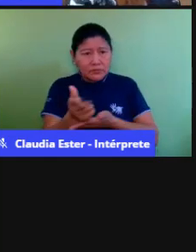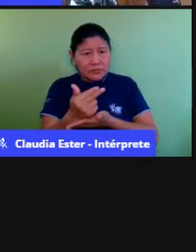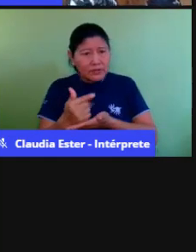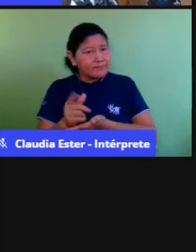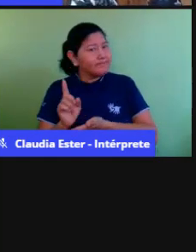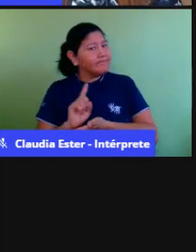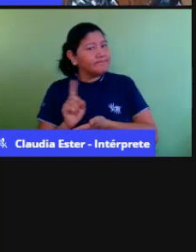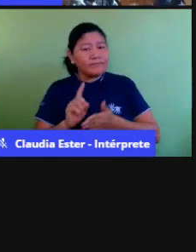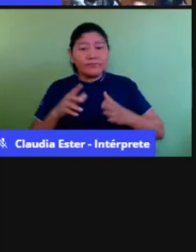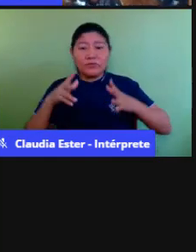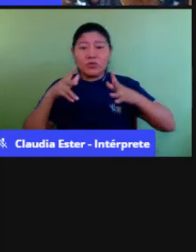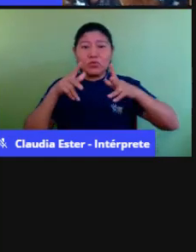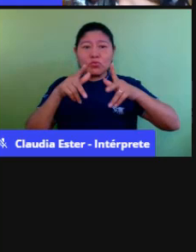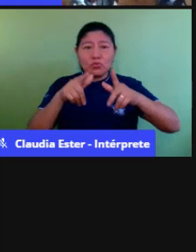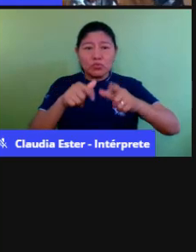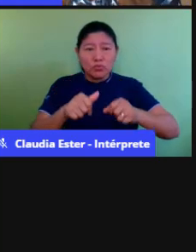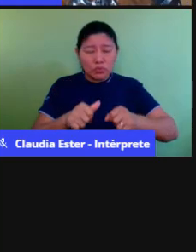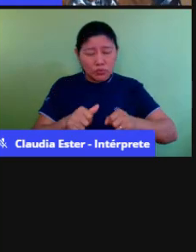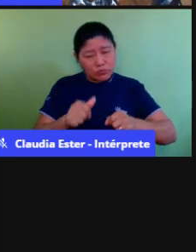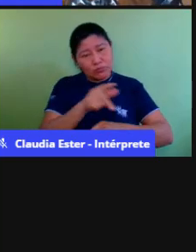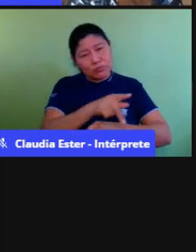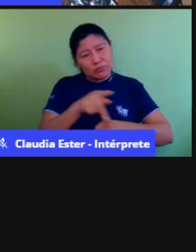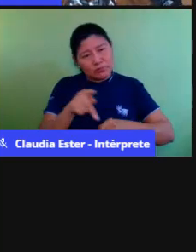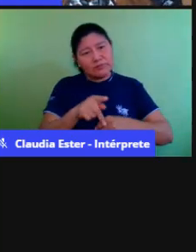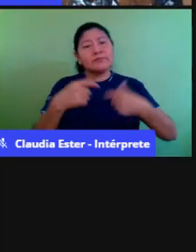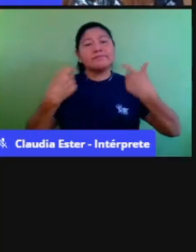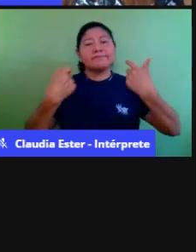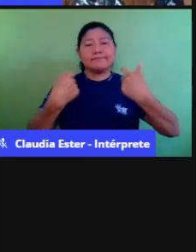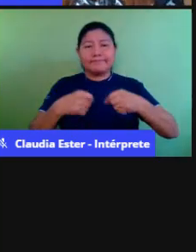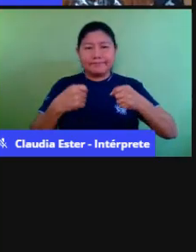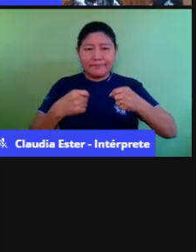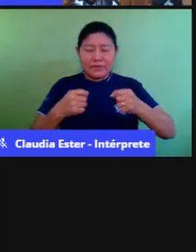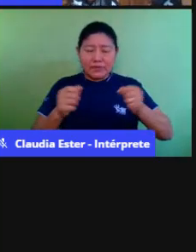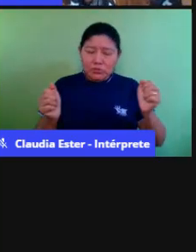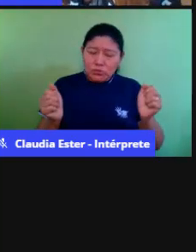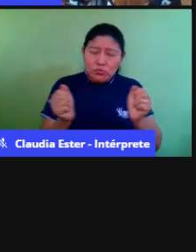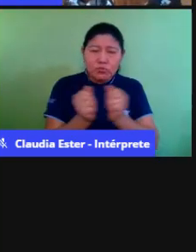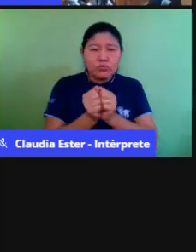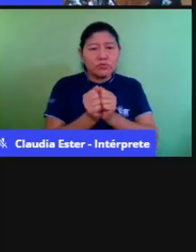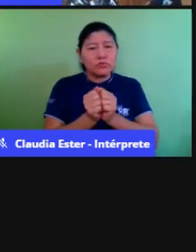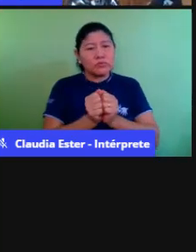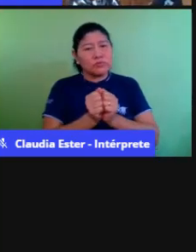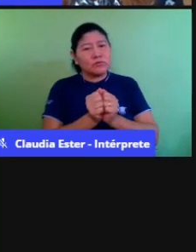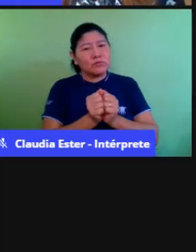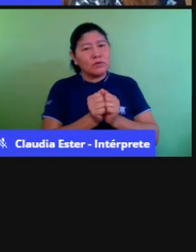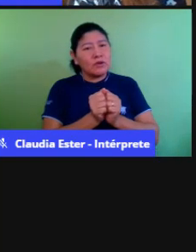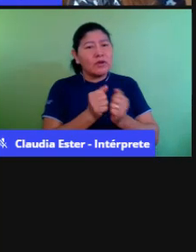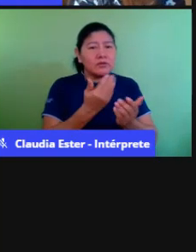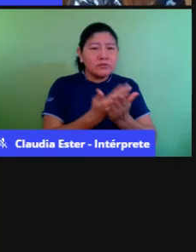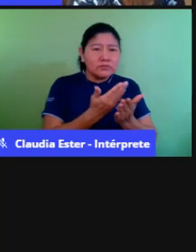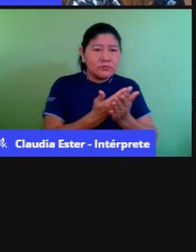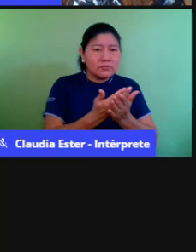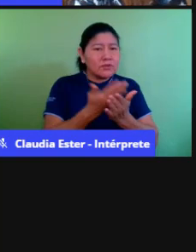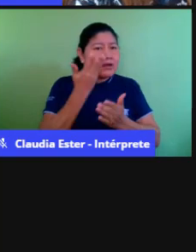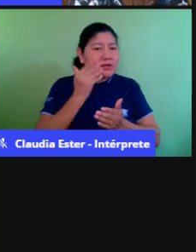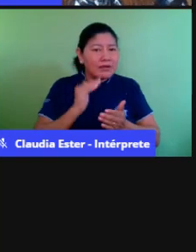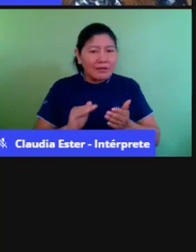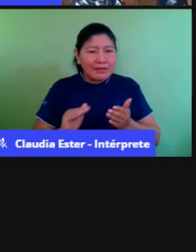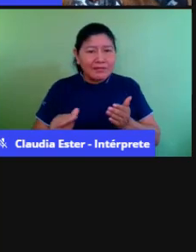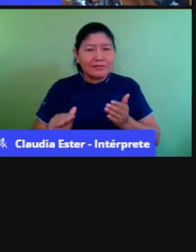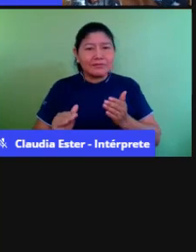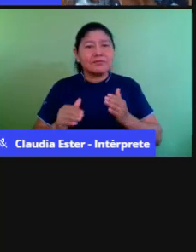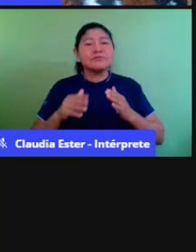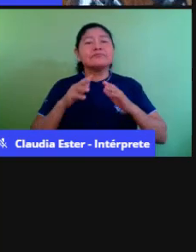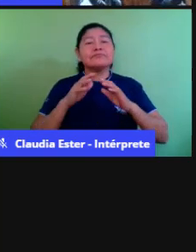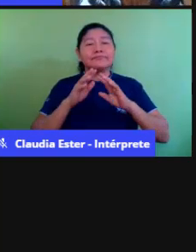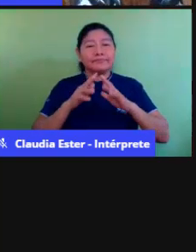professores, eles devem explorar essa linguagem juntamente com seus alunos. Pode passar. Então, diante disso tudo,